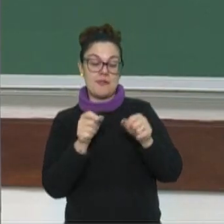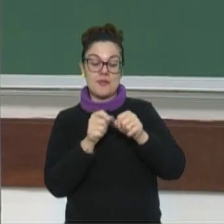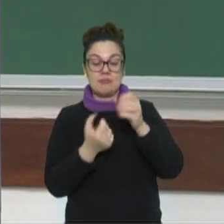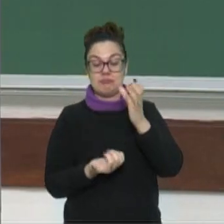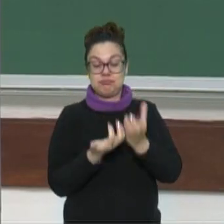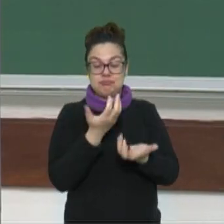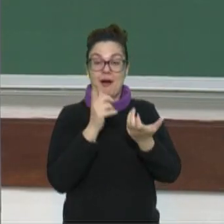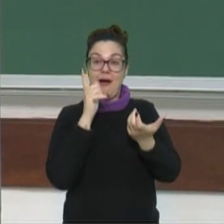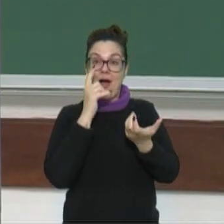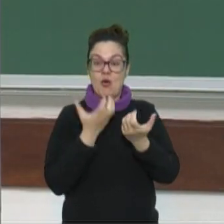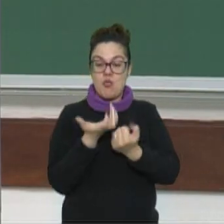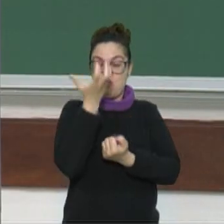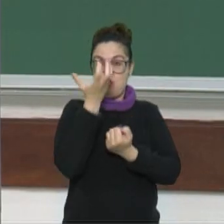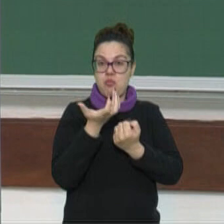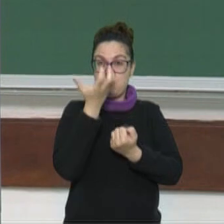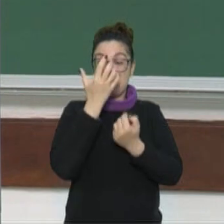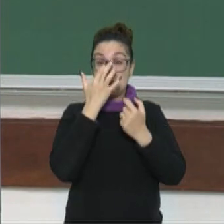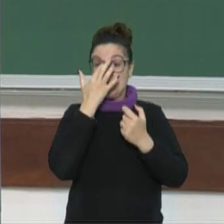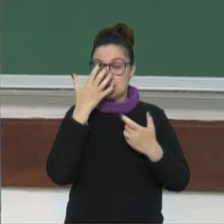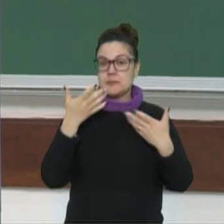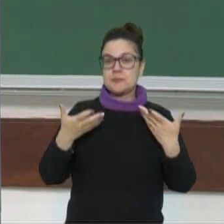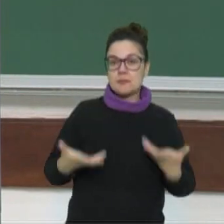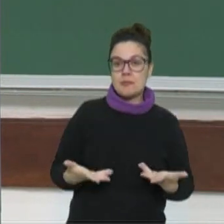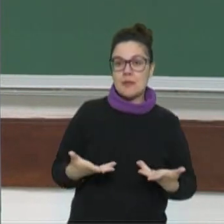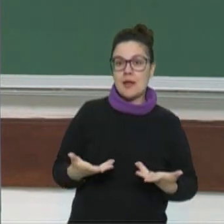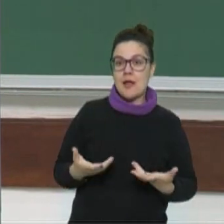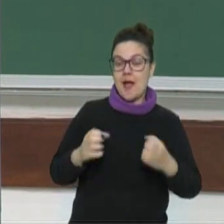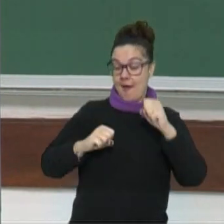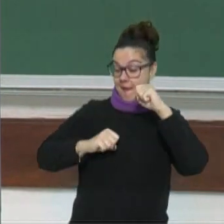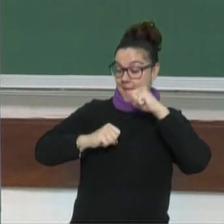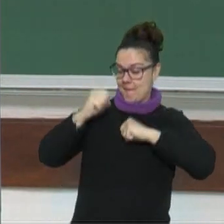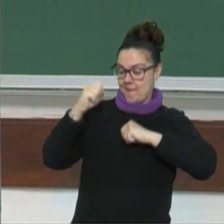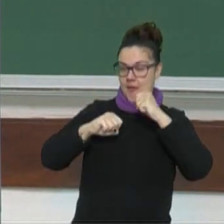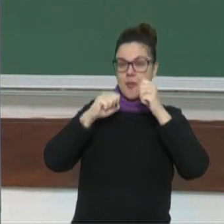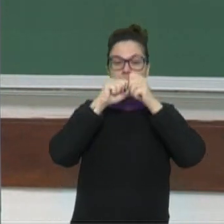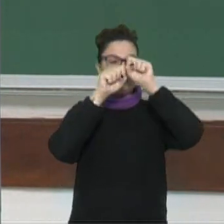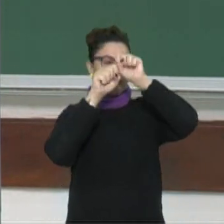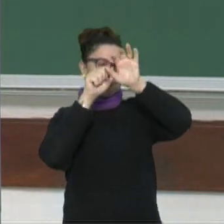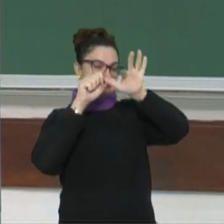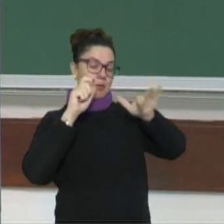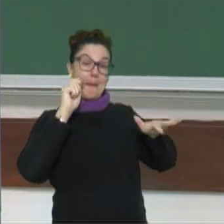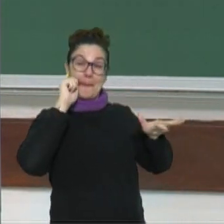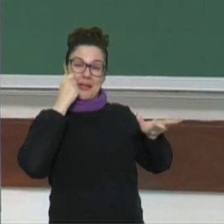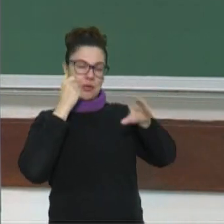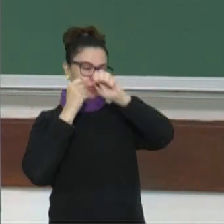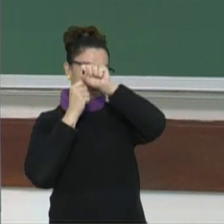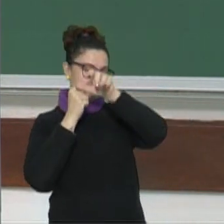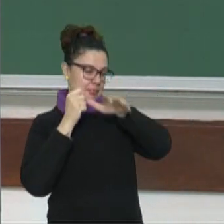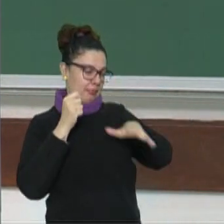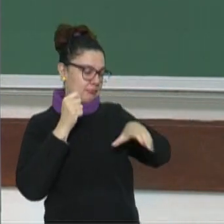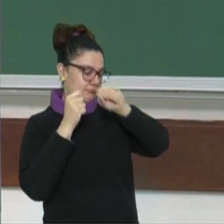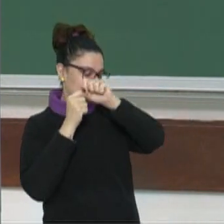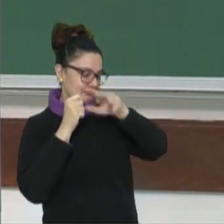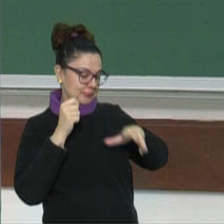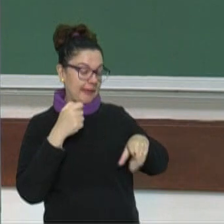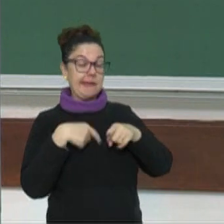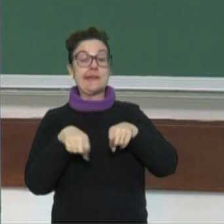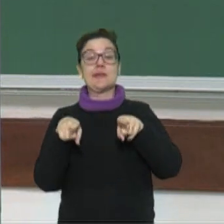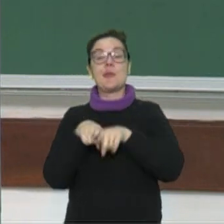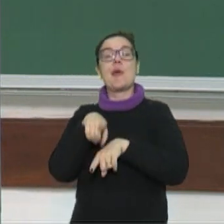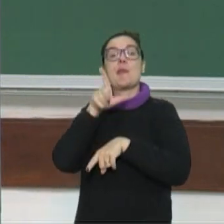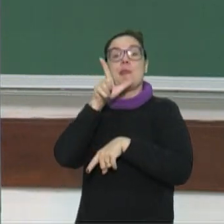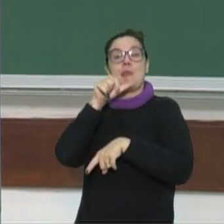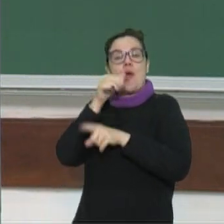vapor. Tá? As fábricas, elas eram recheadas de fuligem, de carvão, eram recheadas de